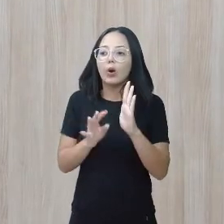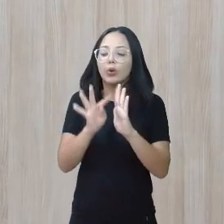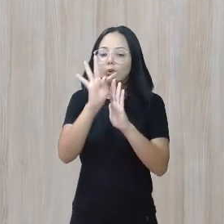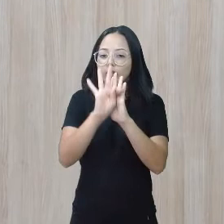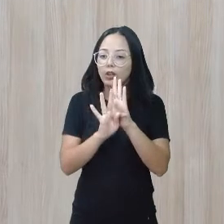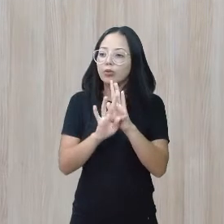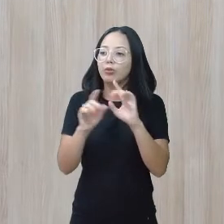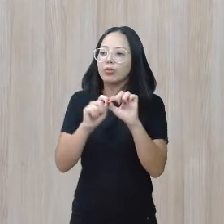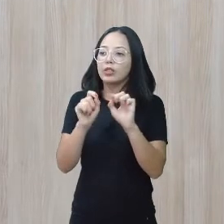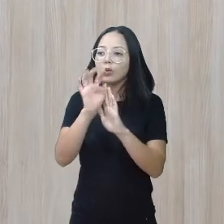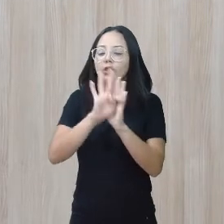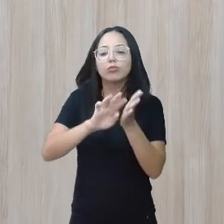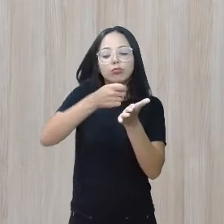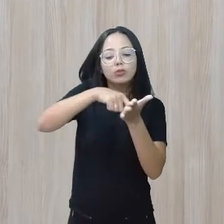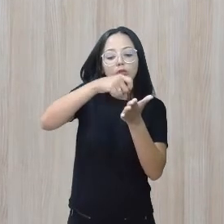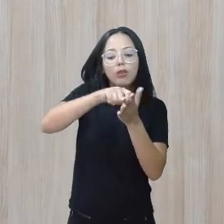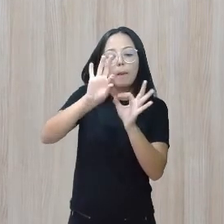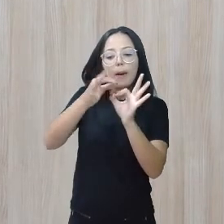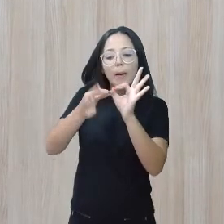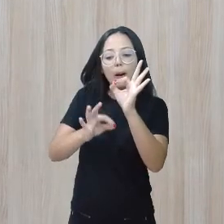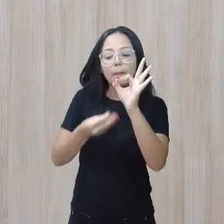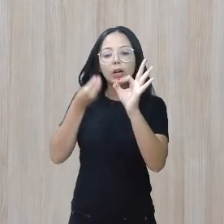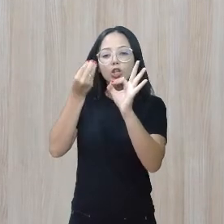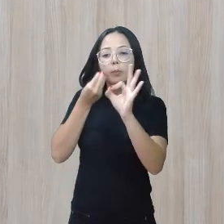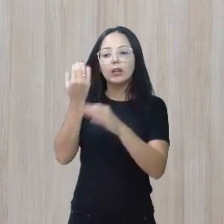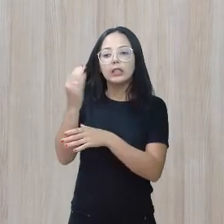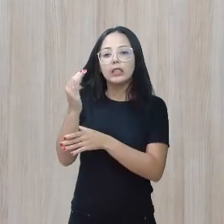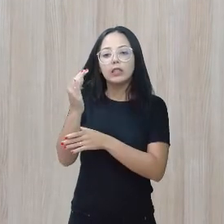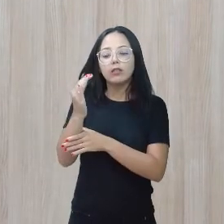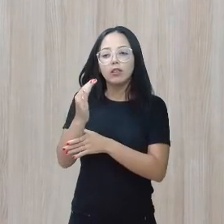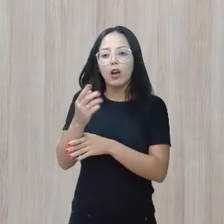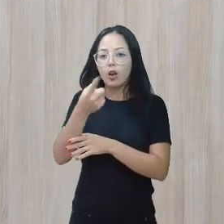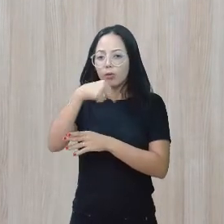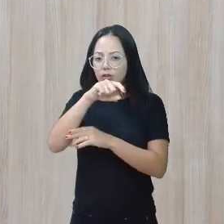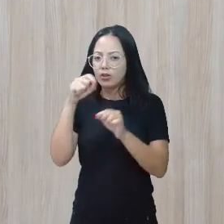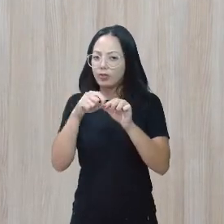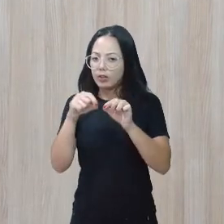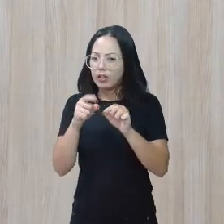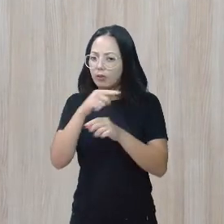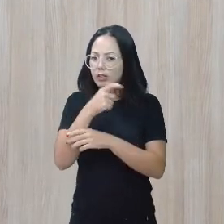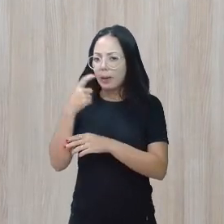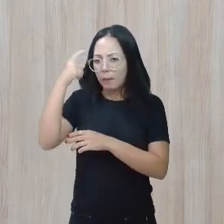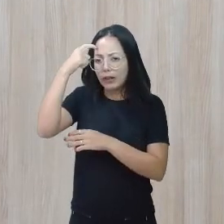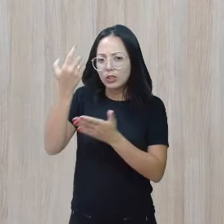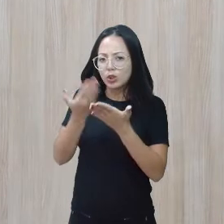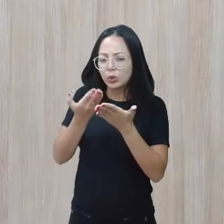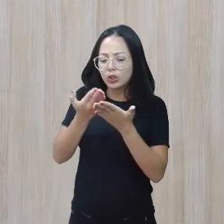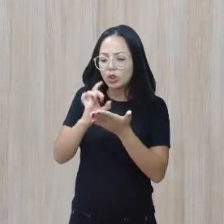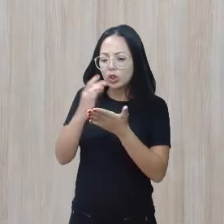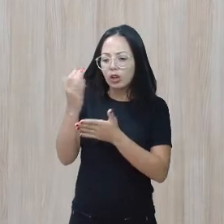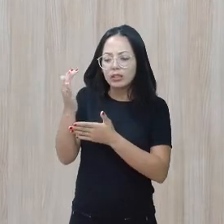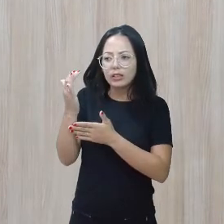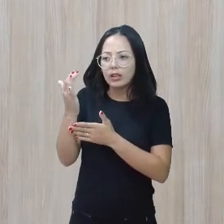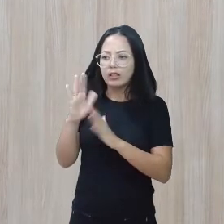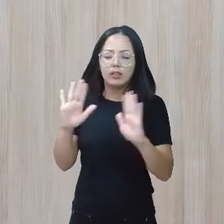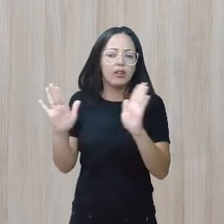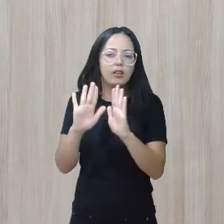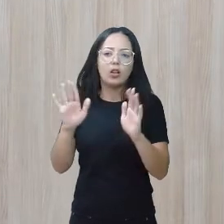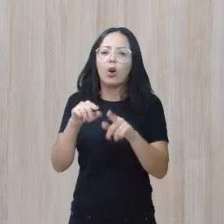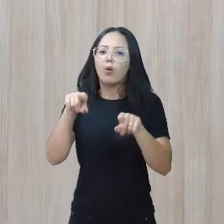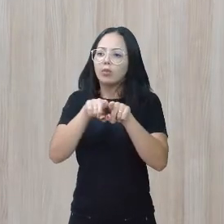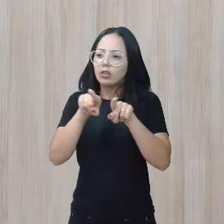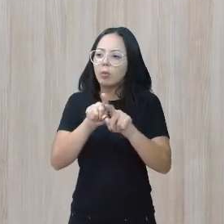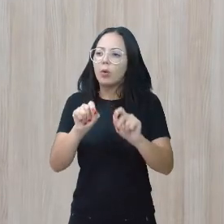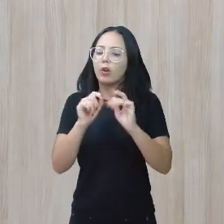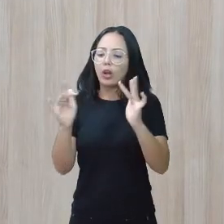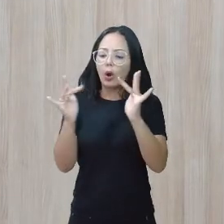texto descrevendo uma experiência científica. Ao fazer isso, você acha que está estudando só ciências? Tá não, viu? Você está